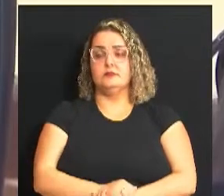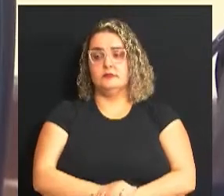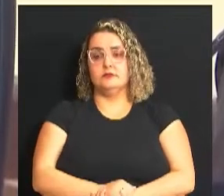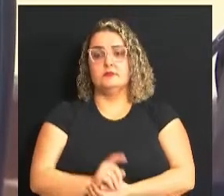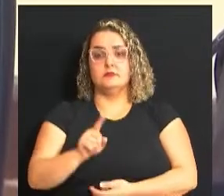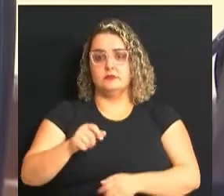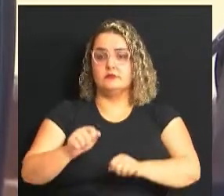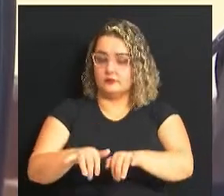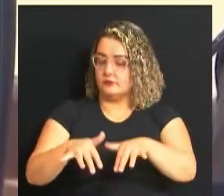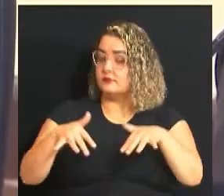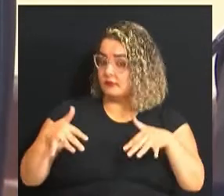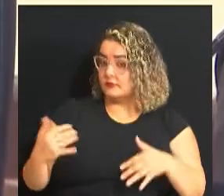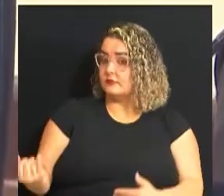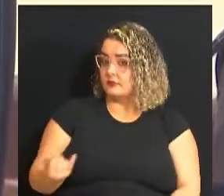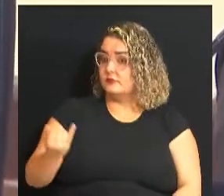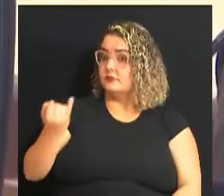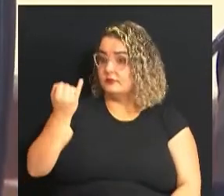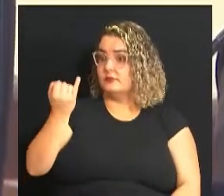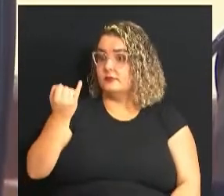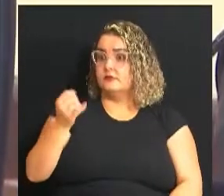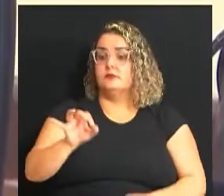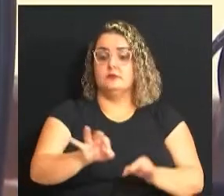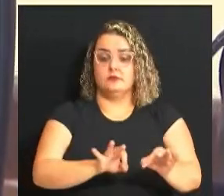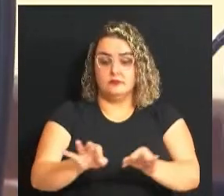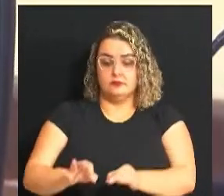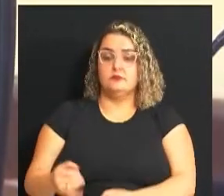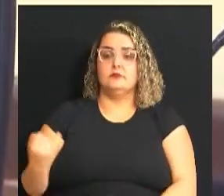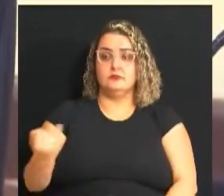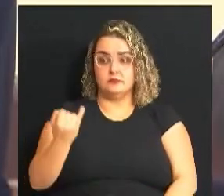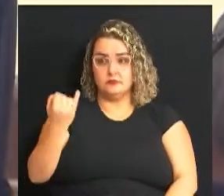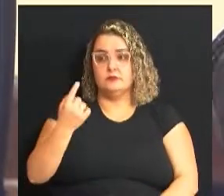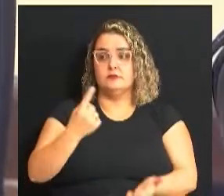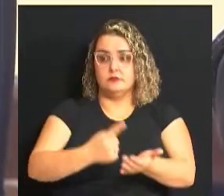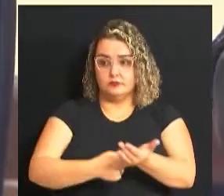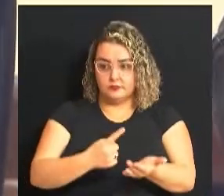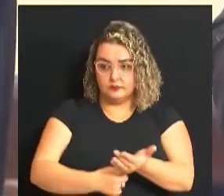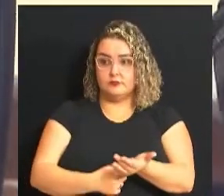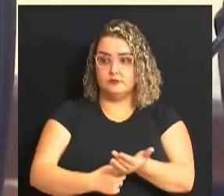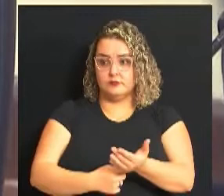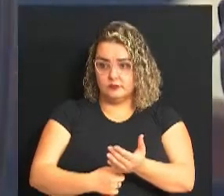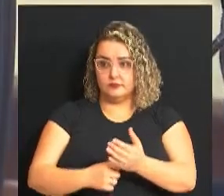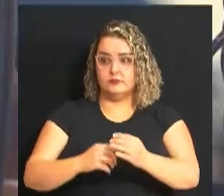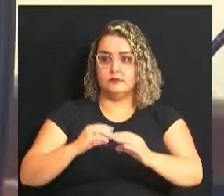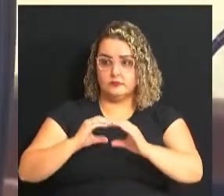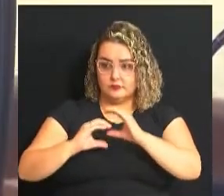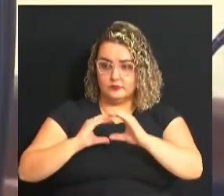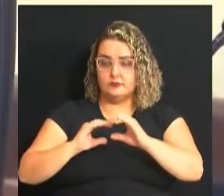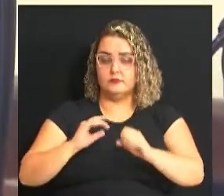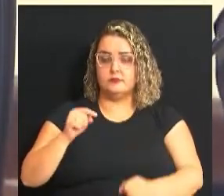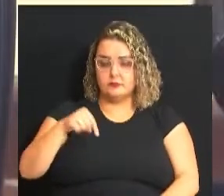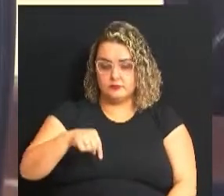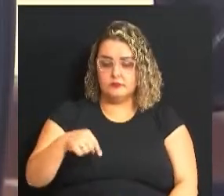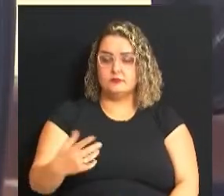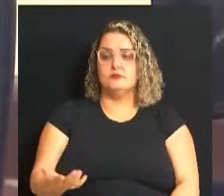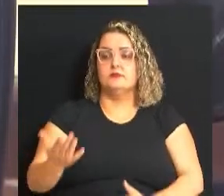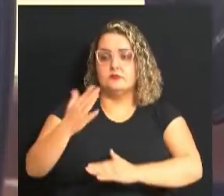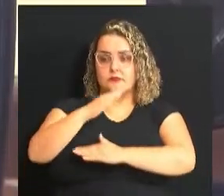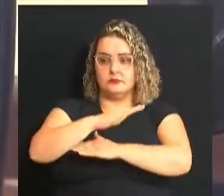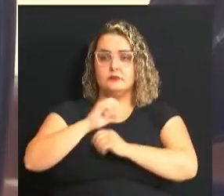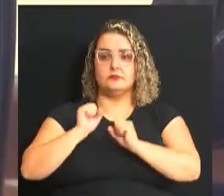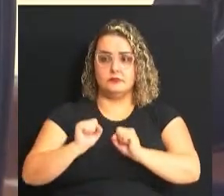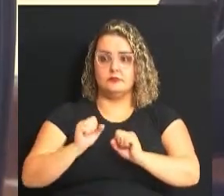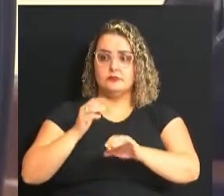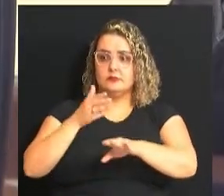audiência importante, de um projeto importante que fica registrado nos nossos canais de comunicação aqui dessa casa e que a gente pode